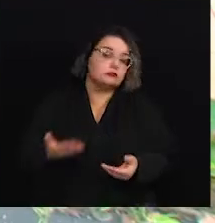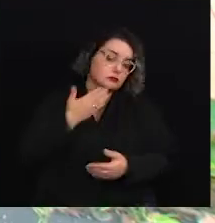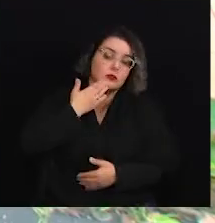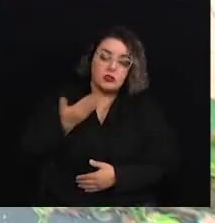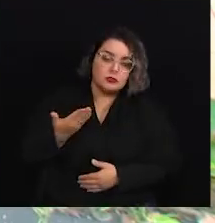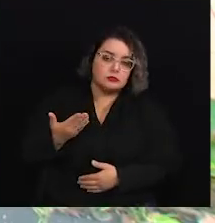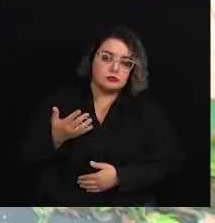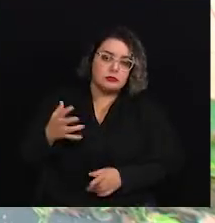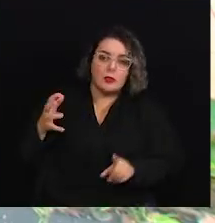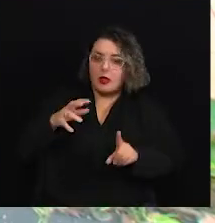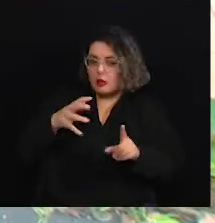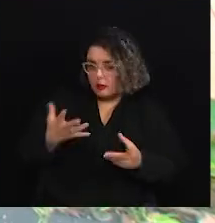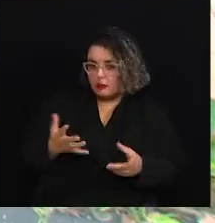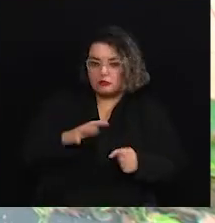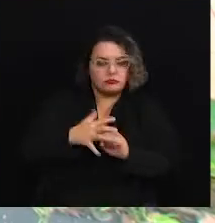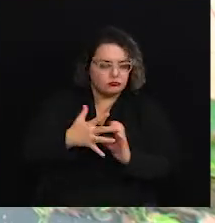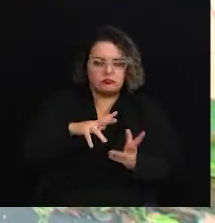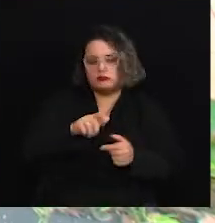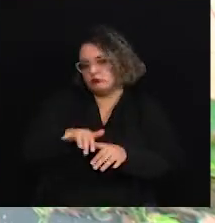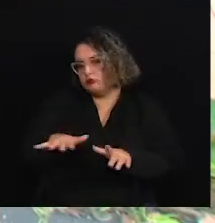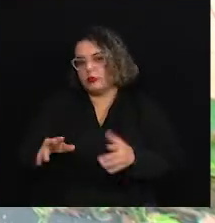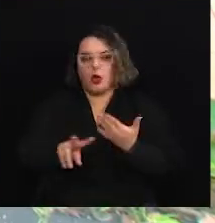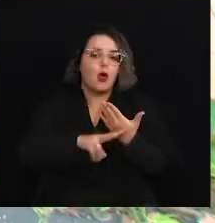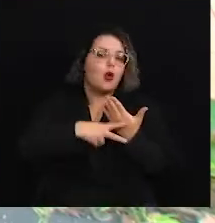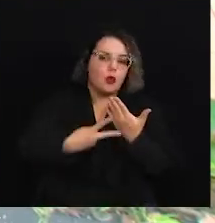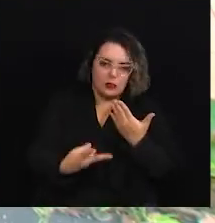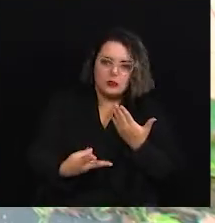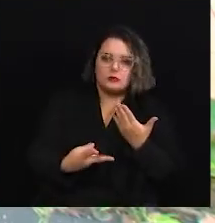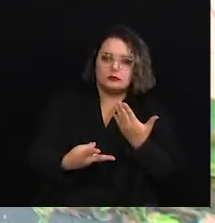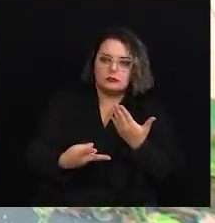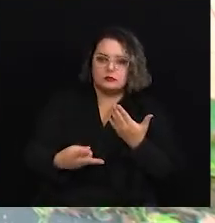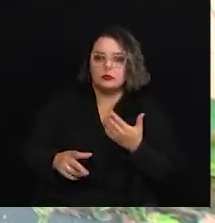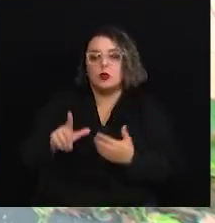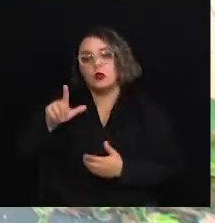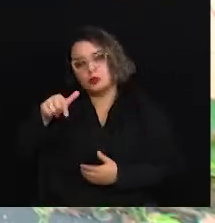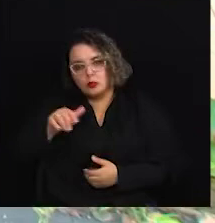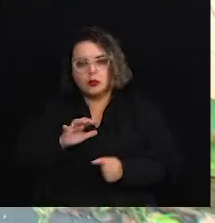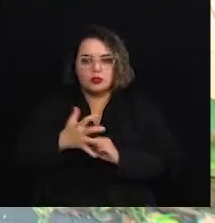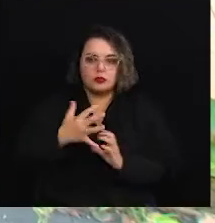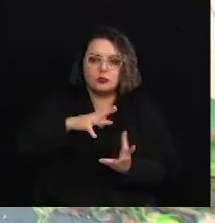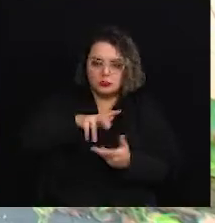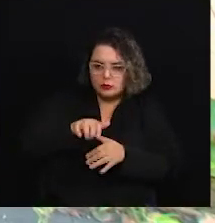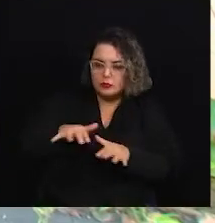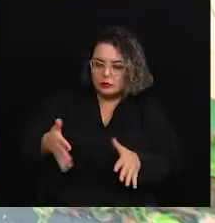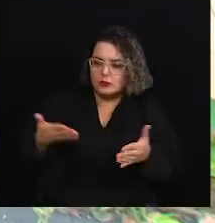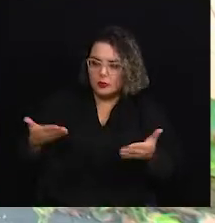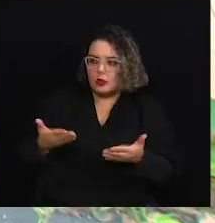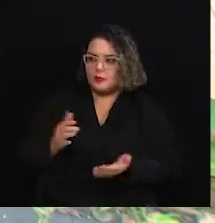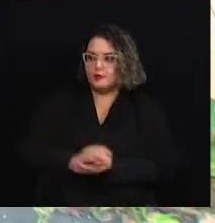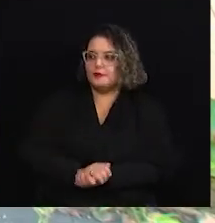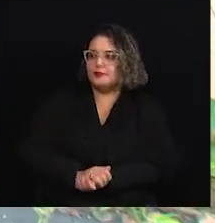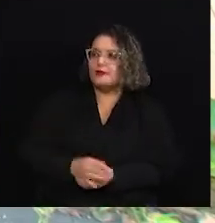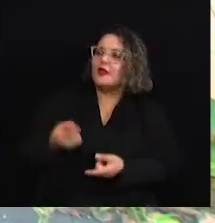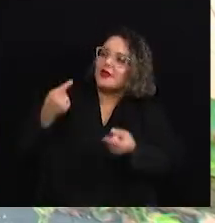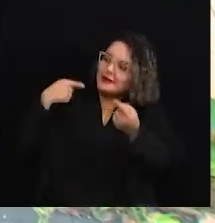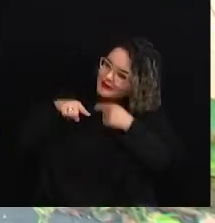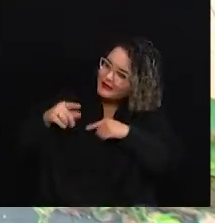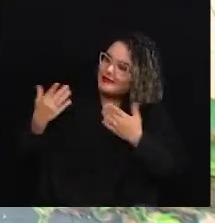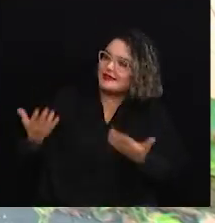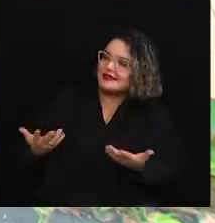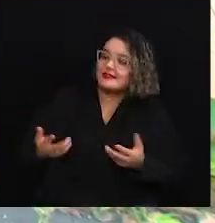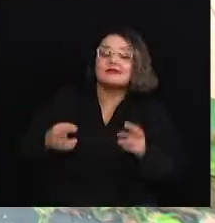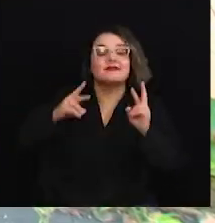solicitaram isso. Isso eu acho que é reflexo desse processo de pandemia e agora essa virada de chave para um pós-pandêmico que a gente está agora. Rodrigo,